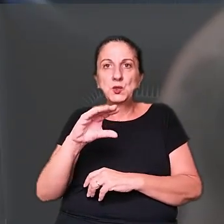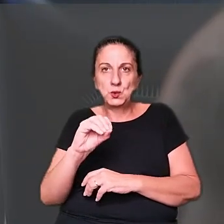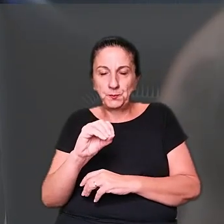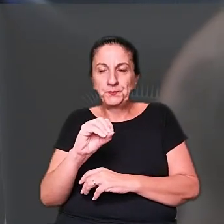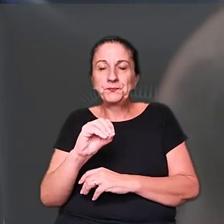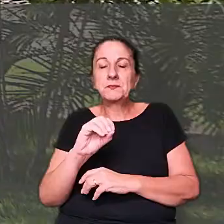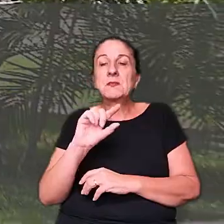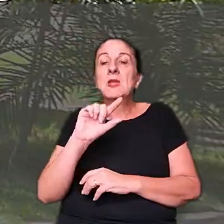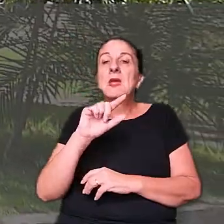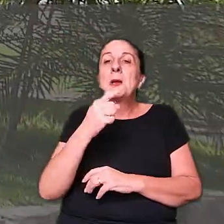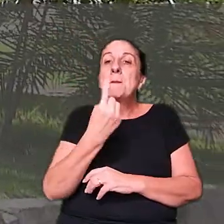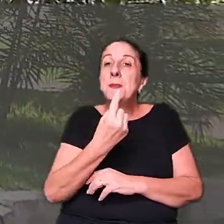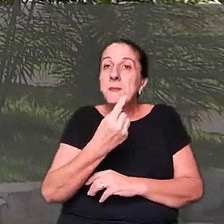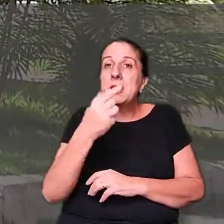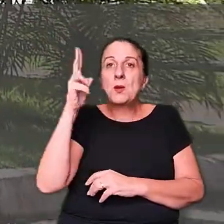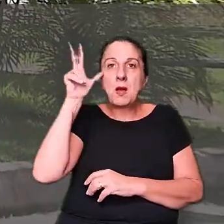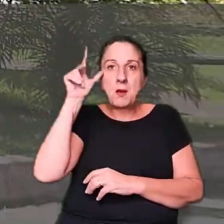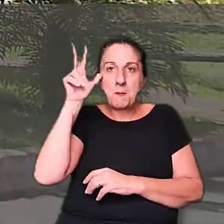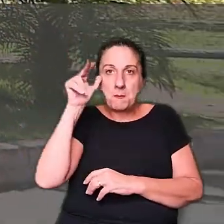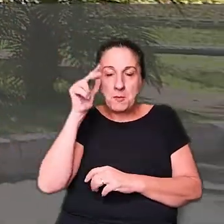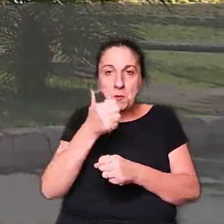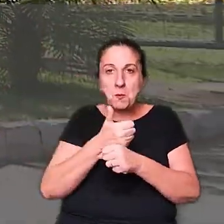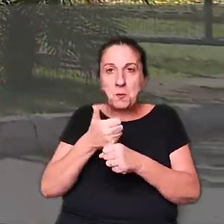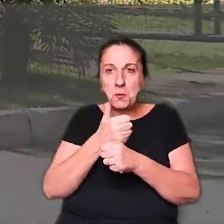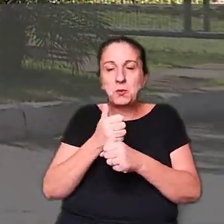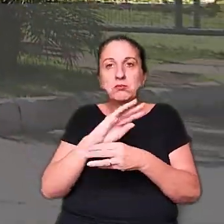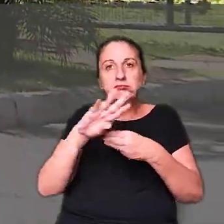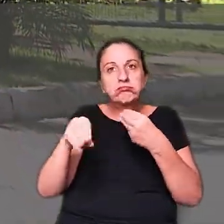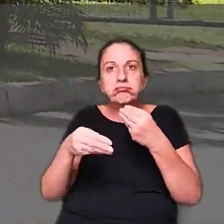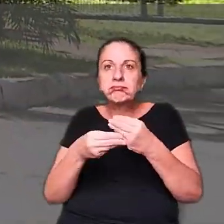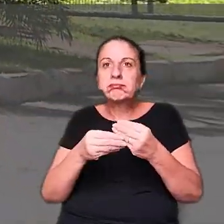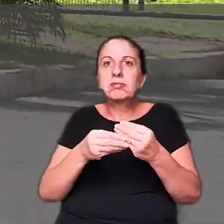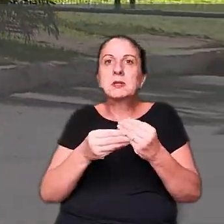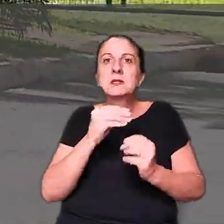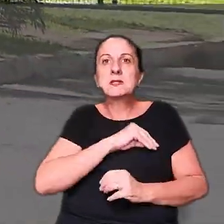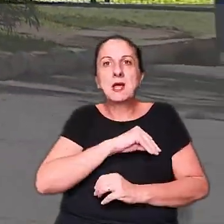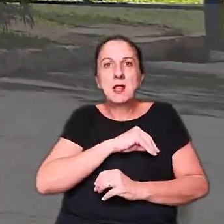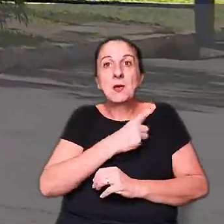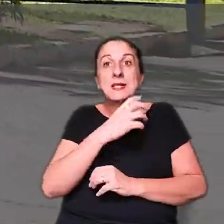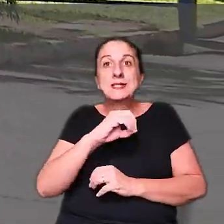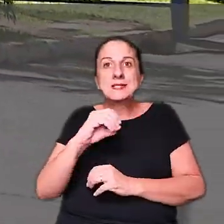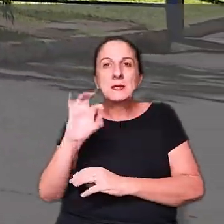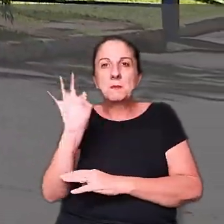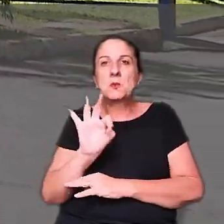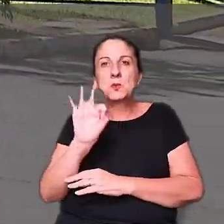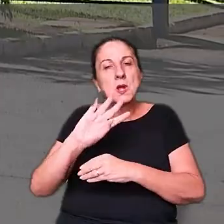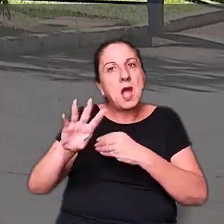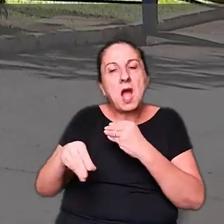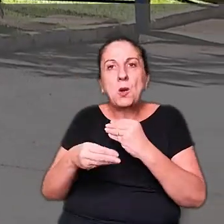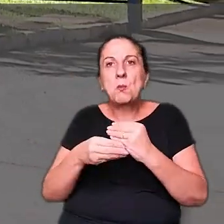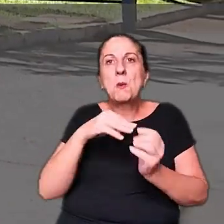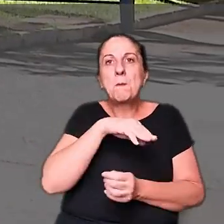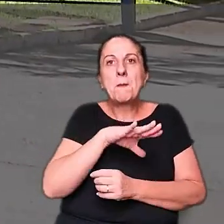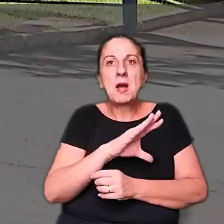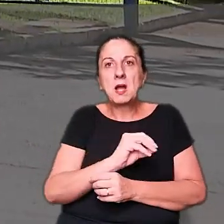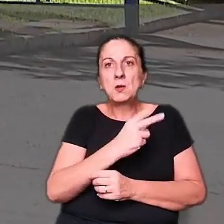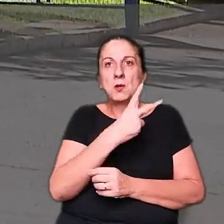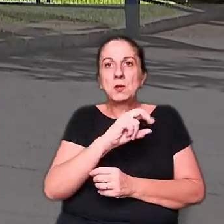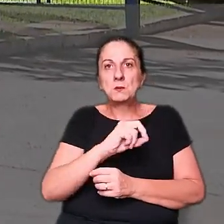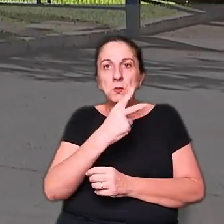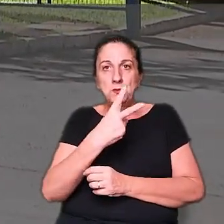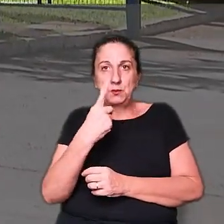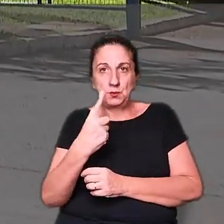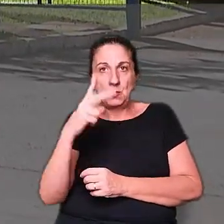da Veiga. A partir de 1º de abril, os profissionais terão reajuste salarial de 100% do IPCA acumulado entre